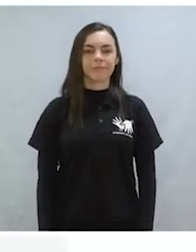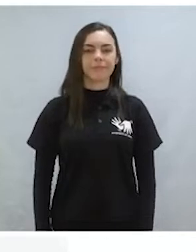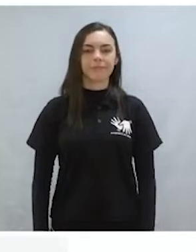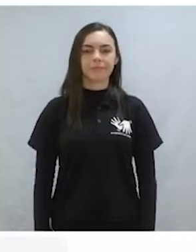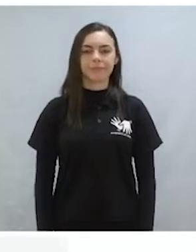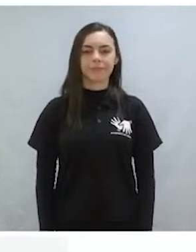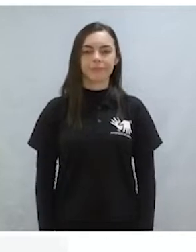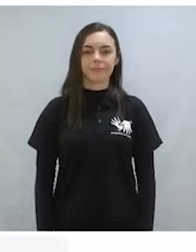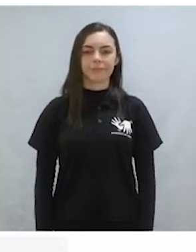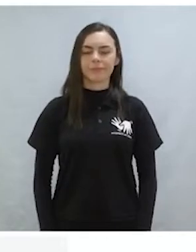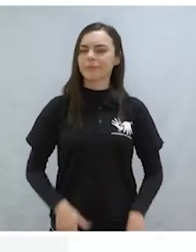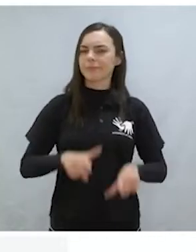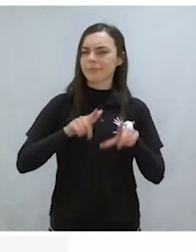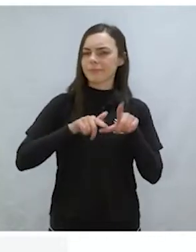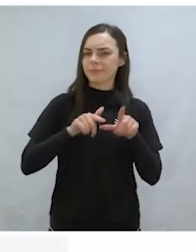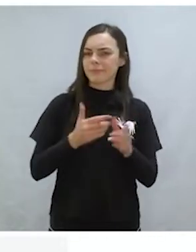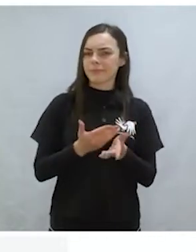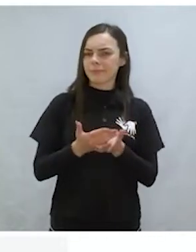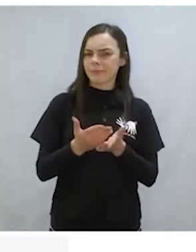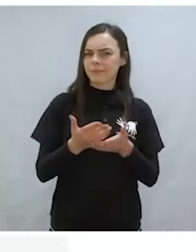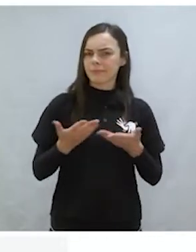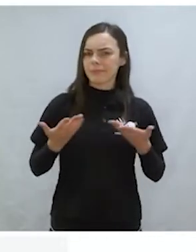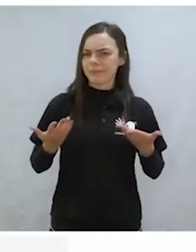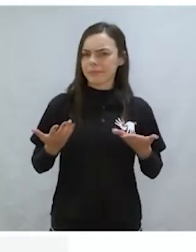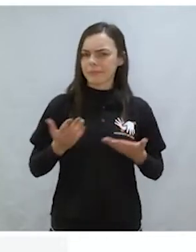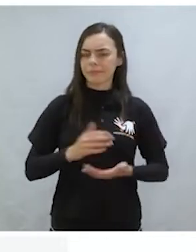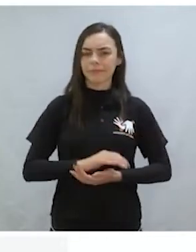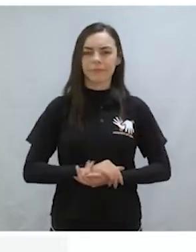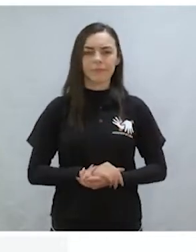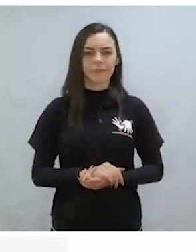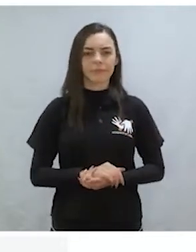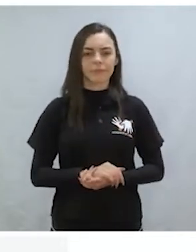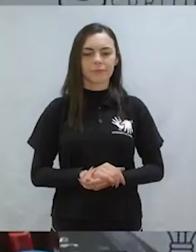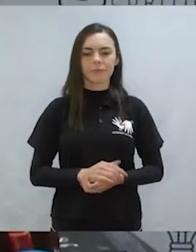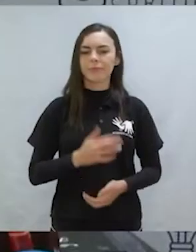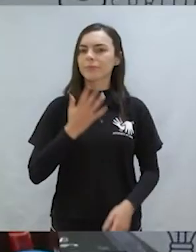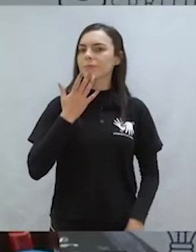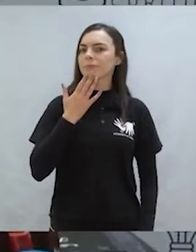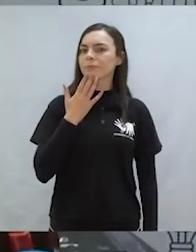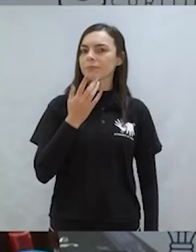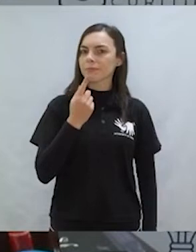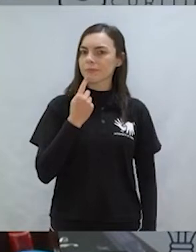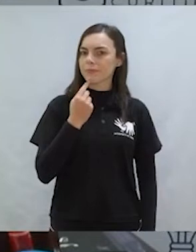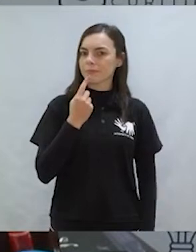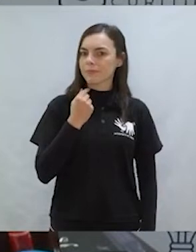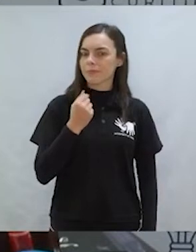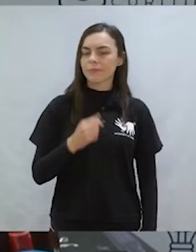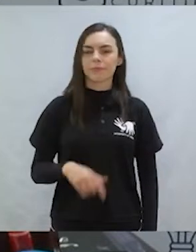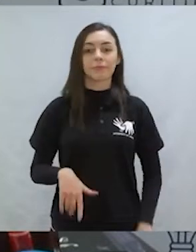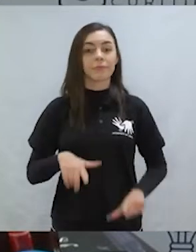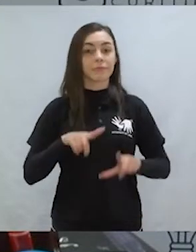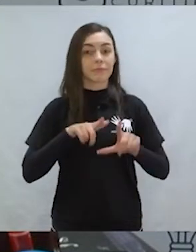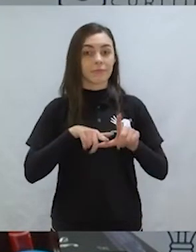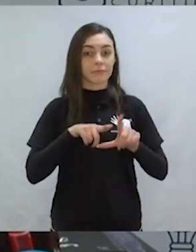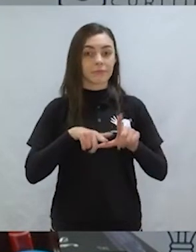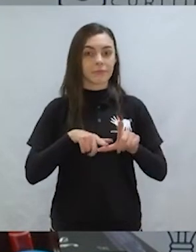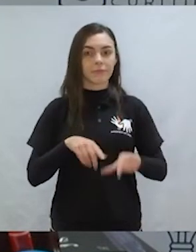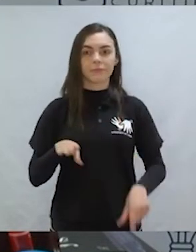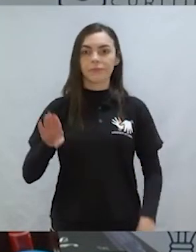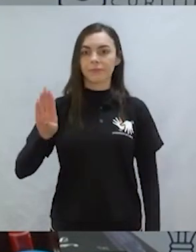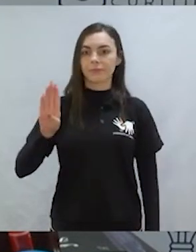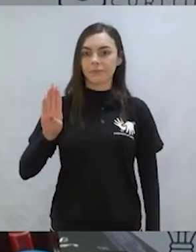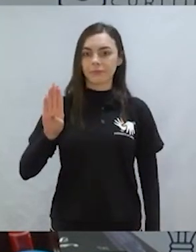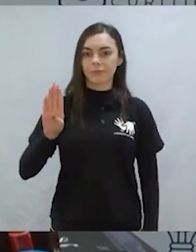seis letras. E com que letra começa? Olhe lá, tá em vermelho a letrinha. É a